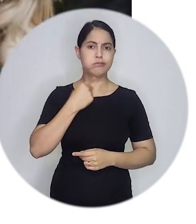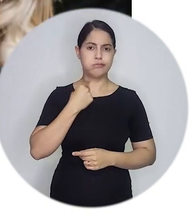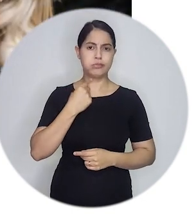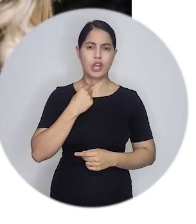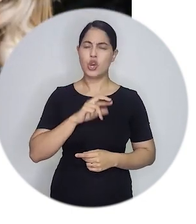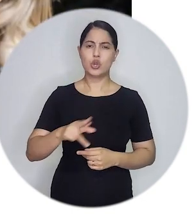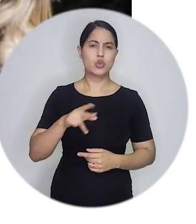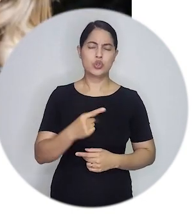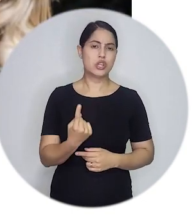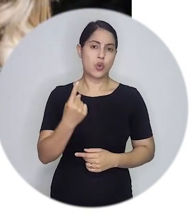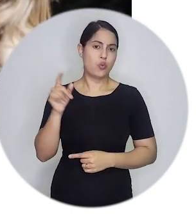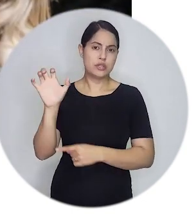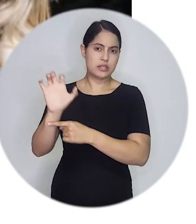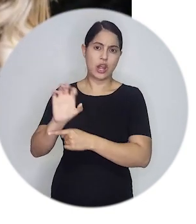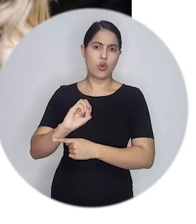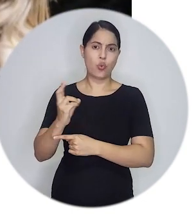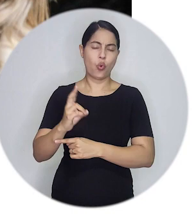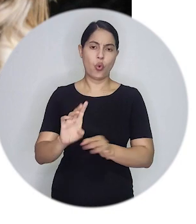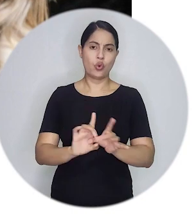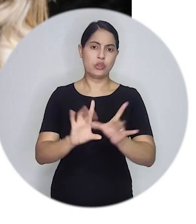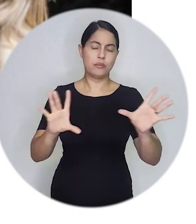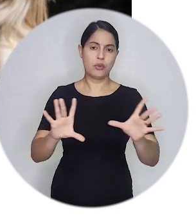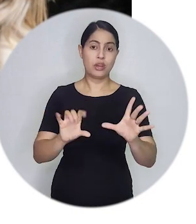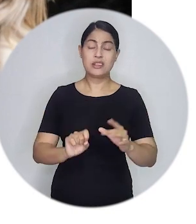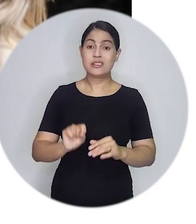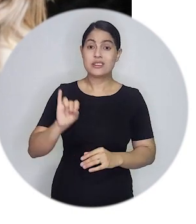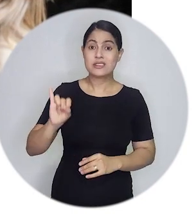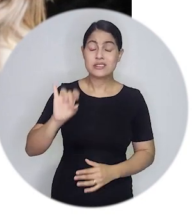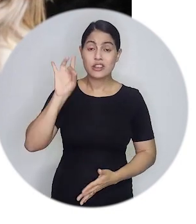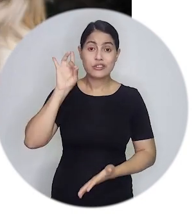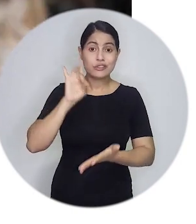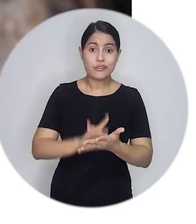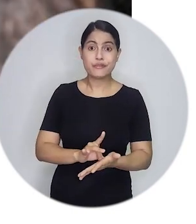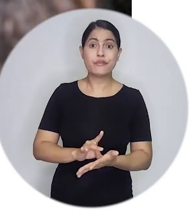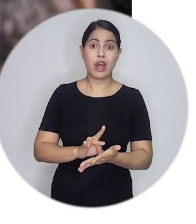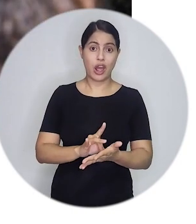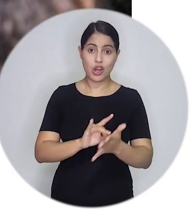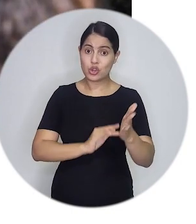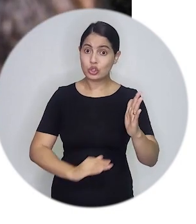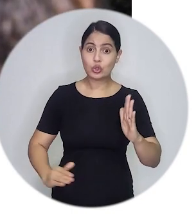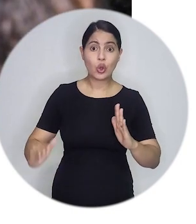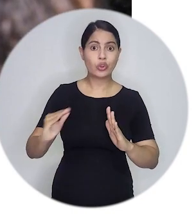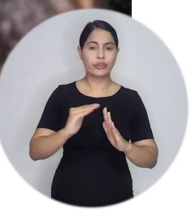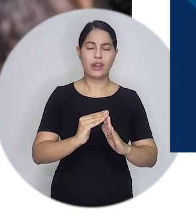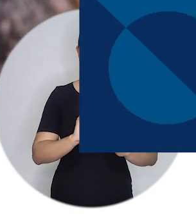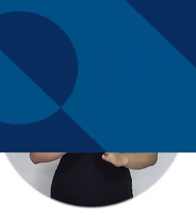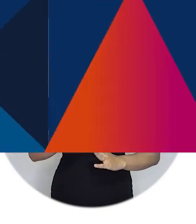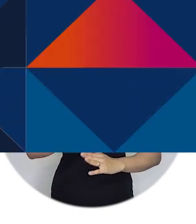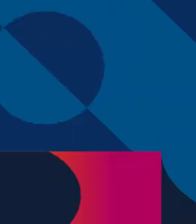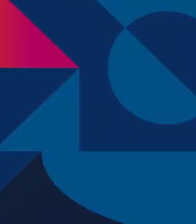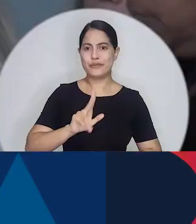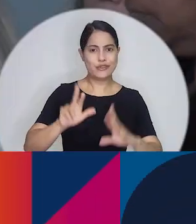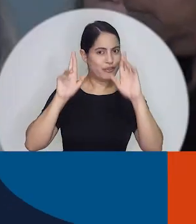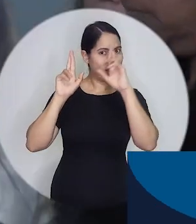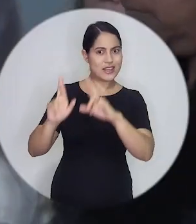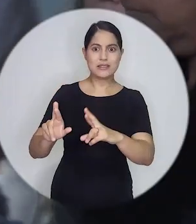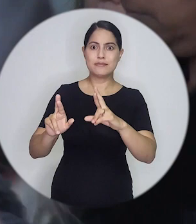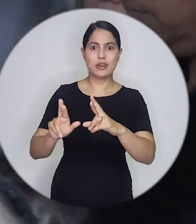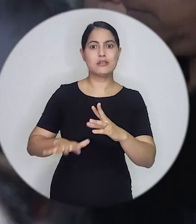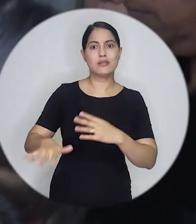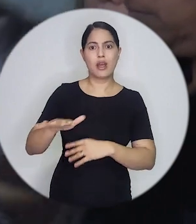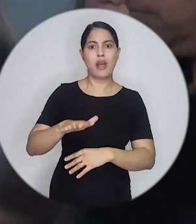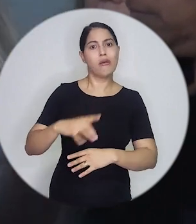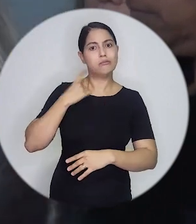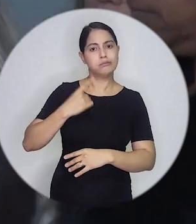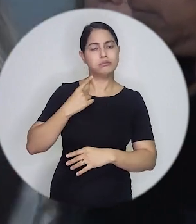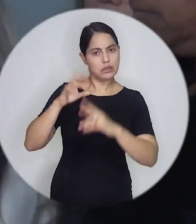como advogado. Não há um Estado, não há uma democracia que possa ser considerada plena sem